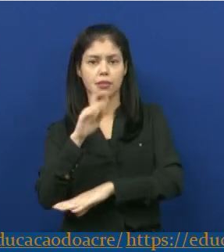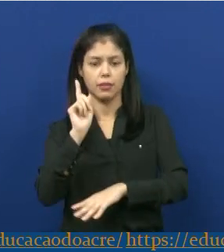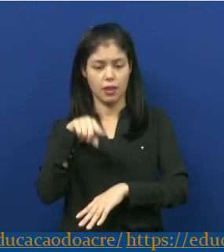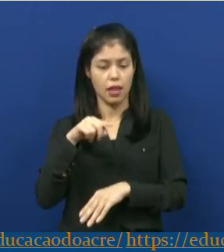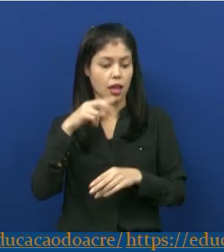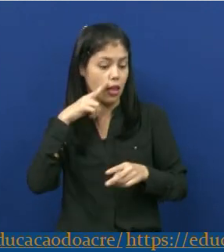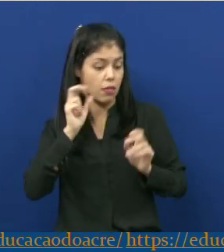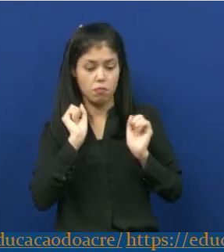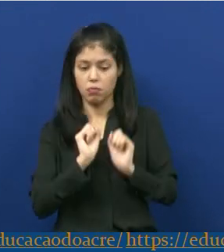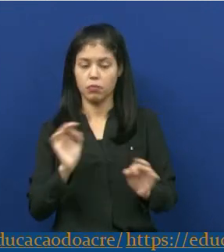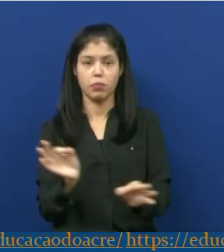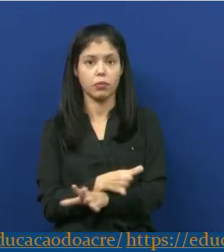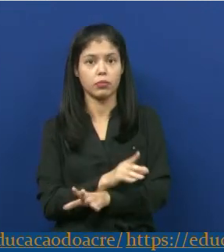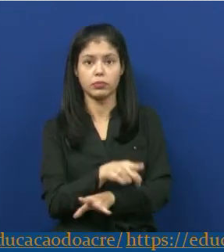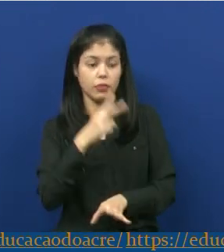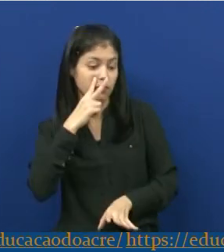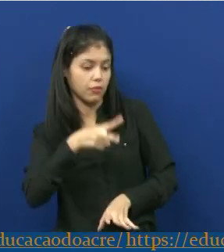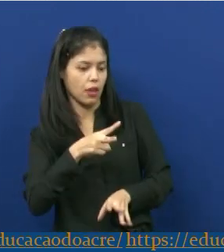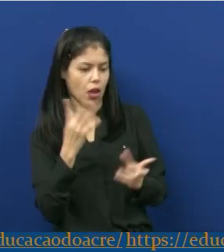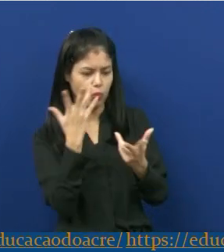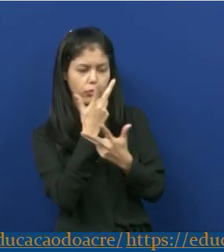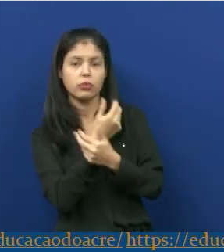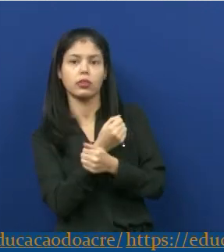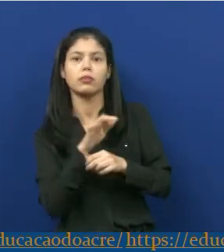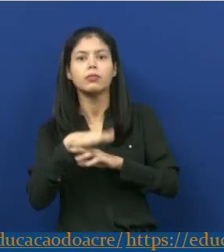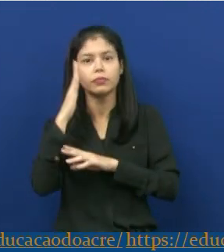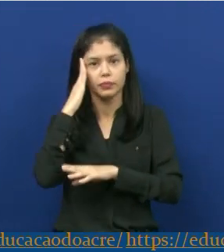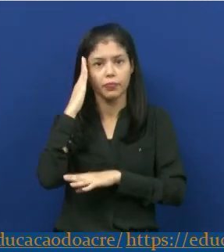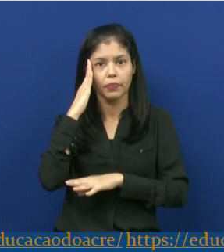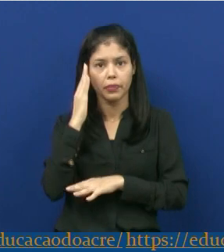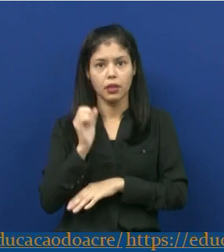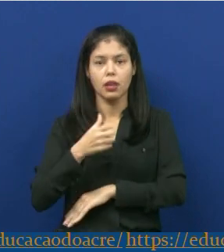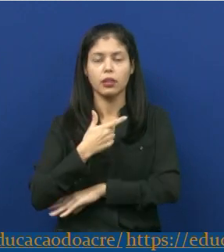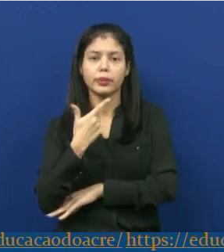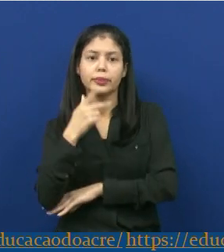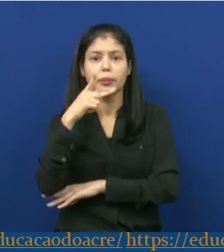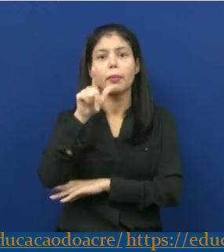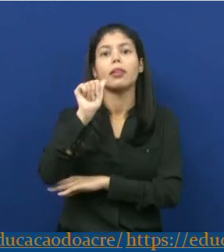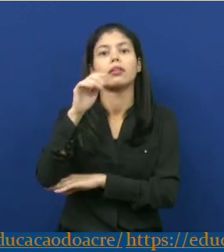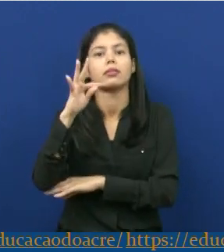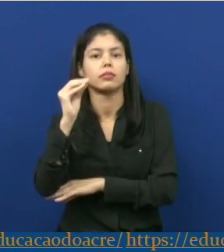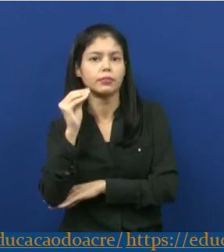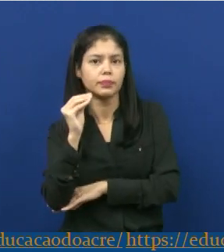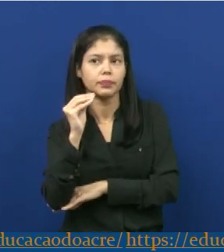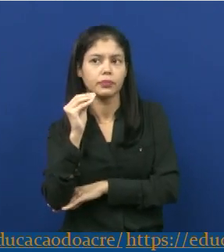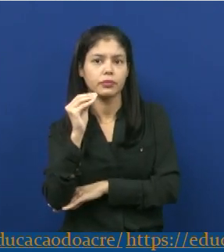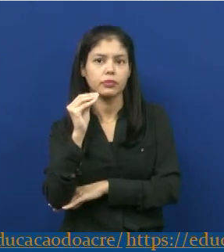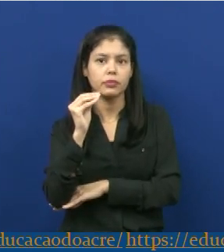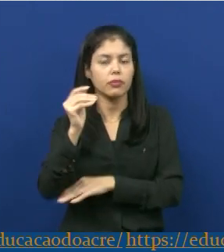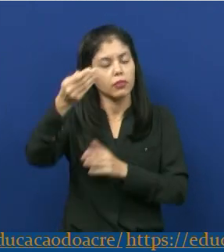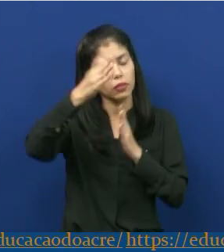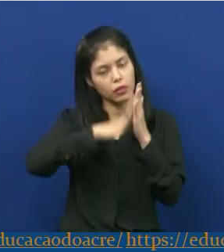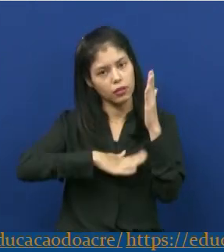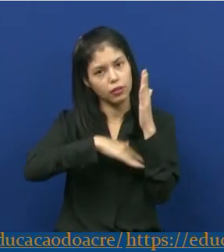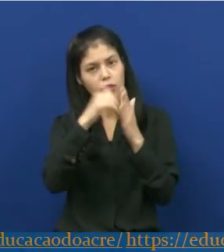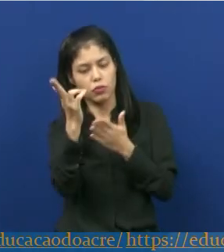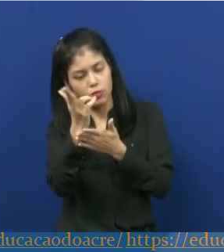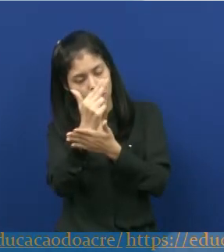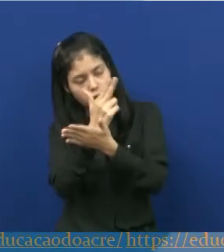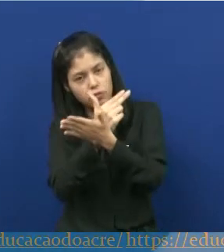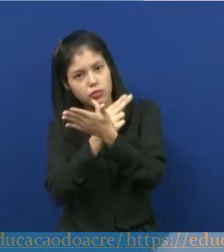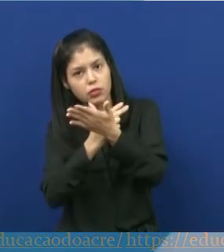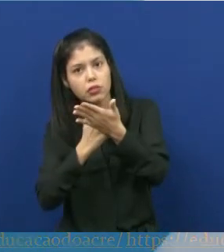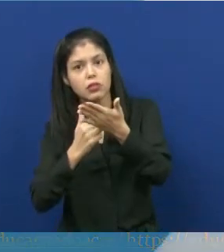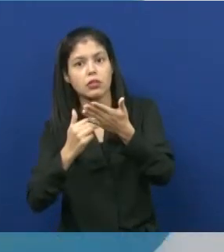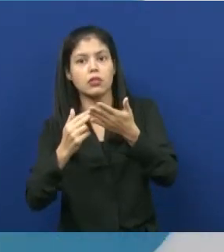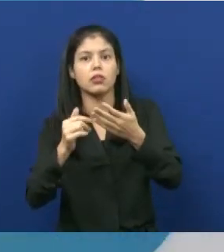é. O que ocorre é que, segundo Platão, os escultores, os artistas,